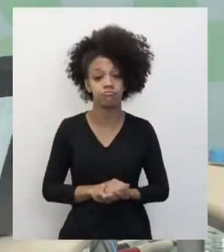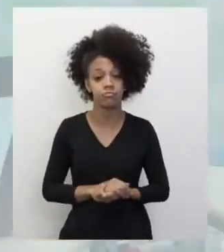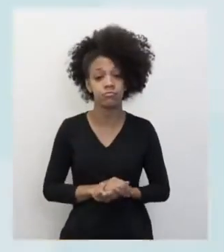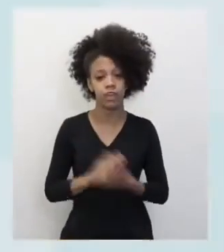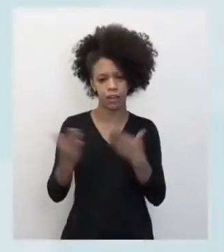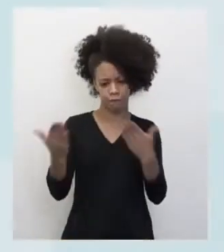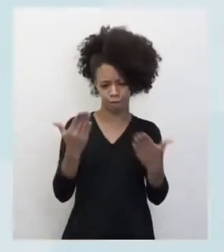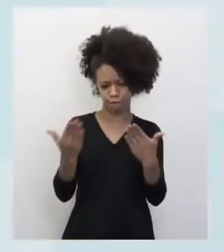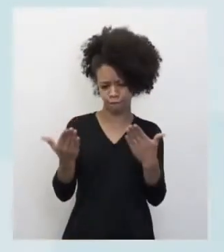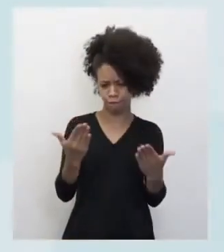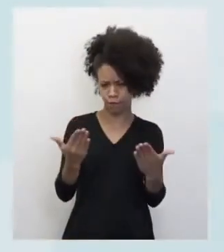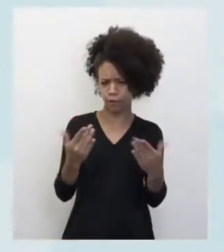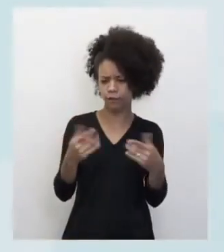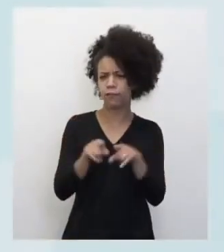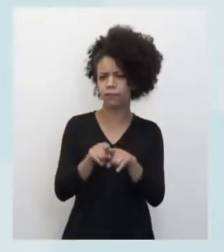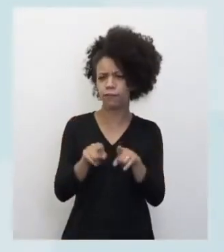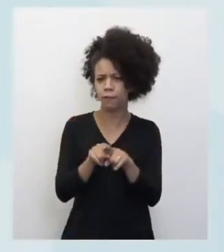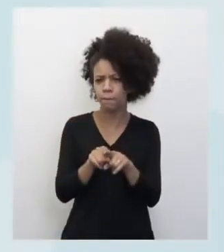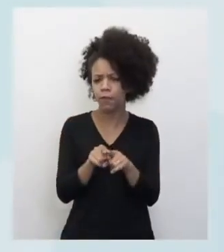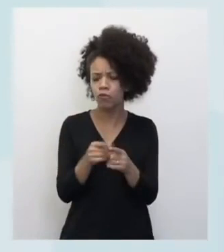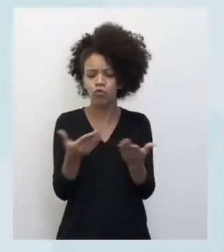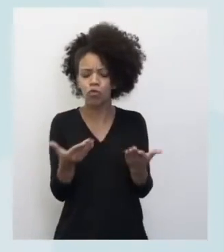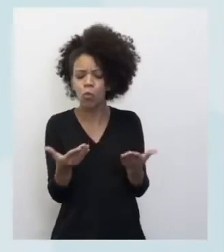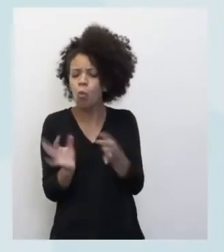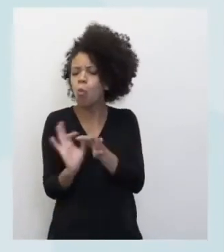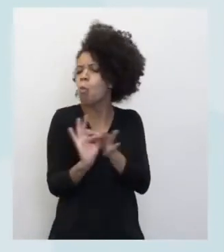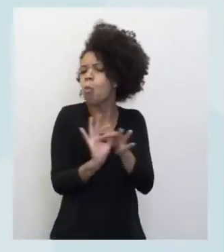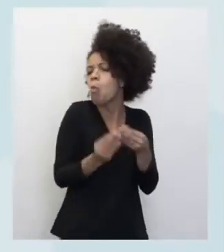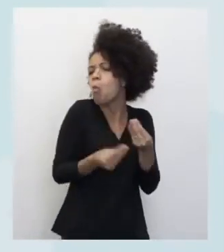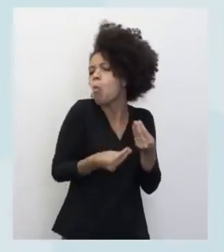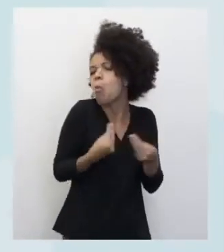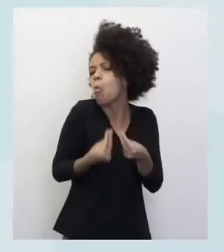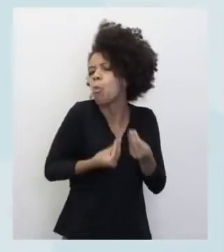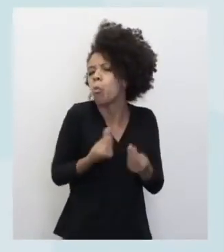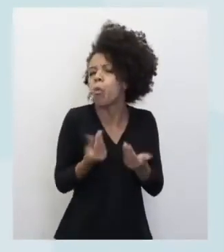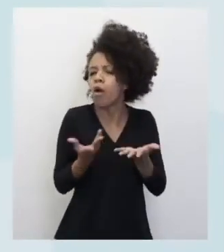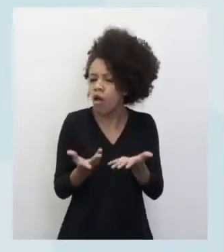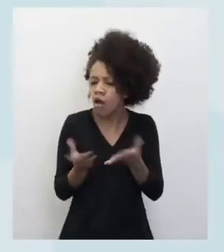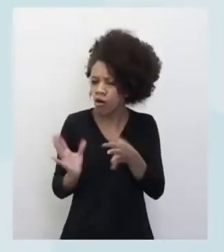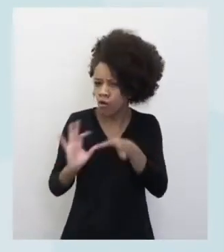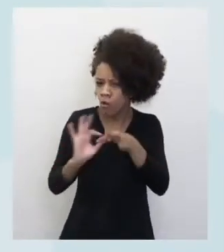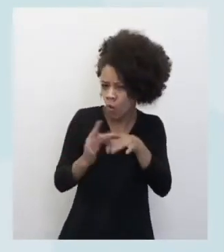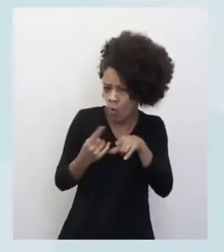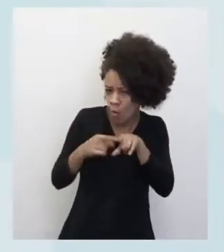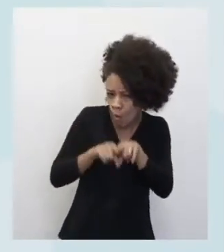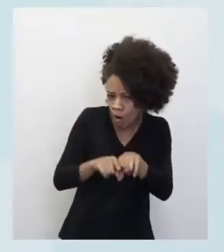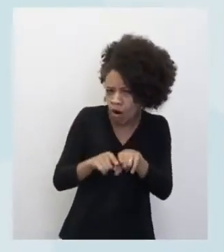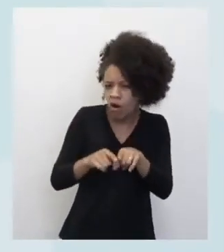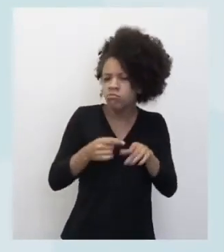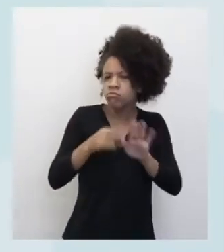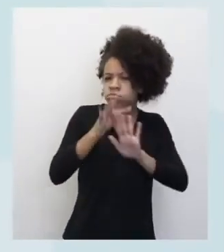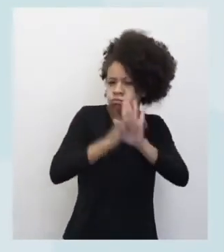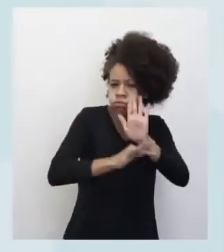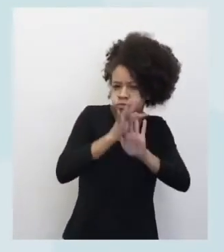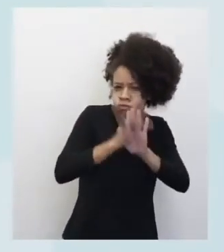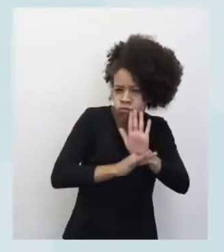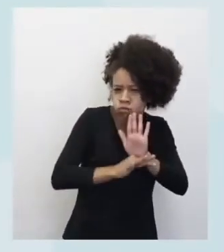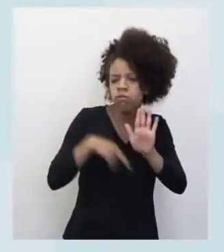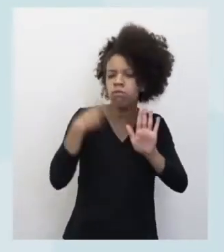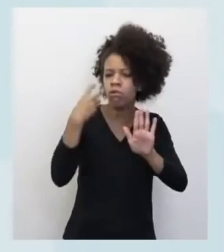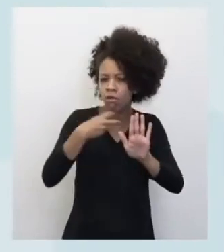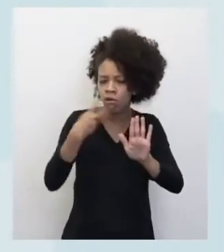Analisar imagens, observando de que forma elas podem ser associadas aos textos verbais das notícias